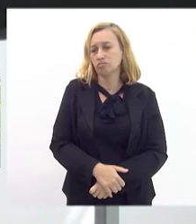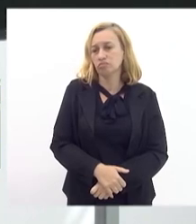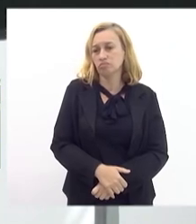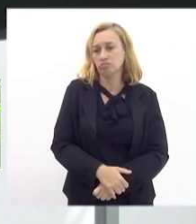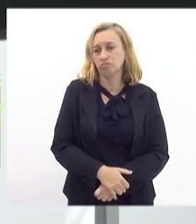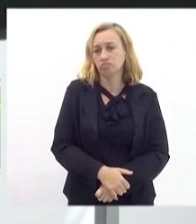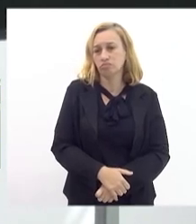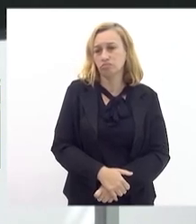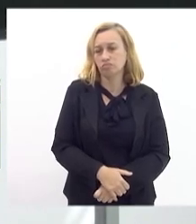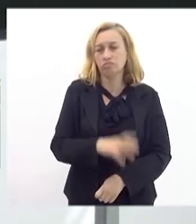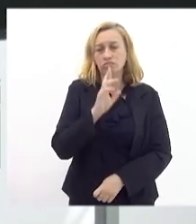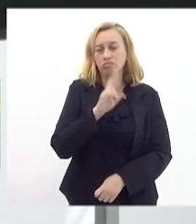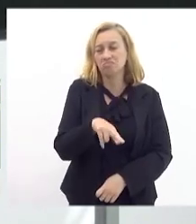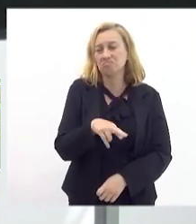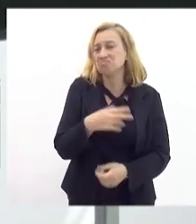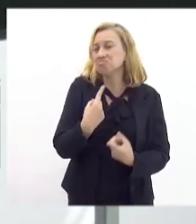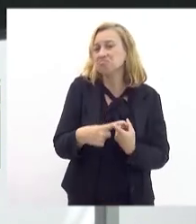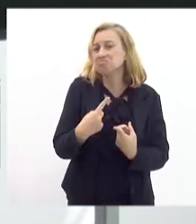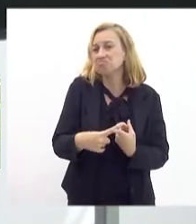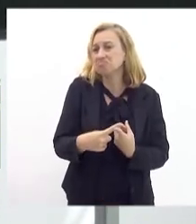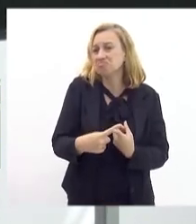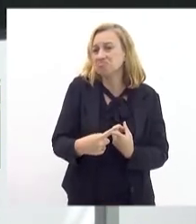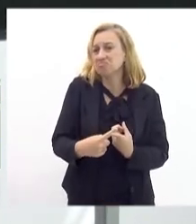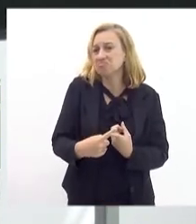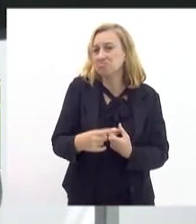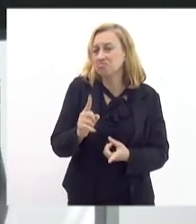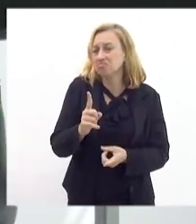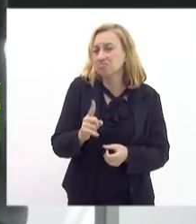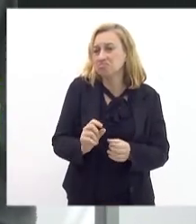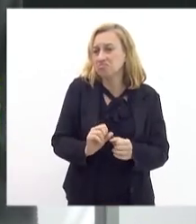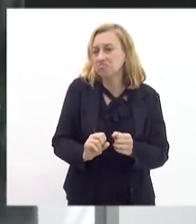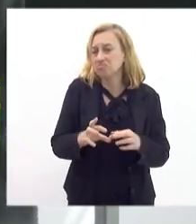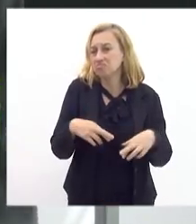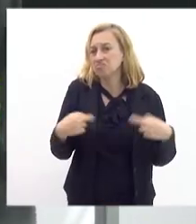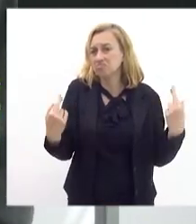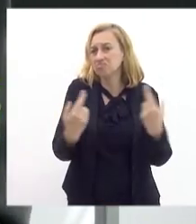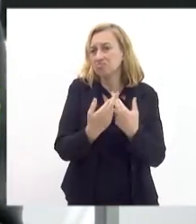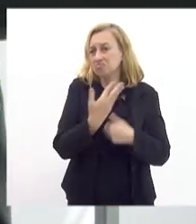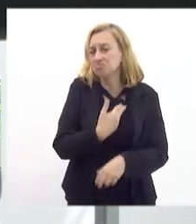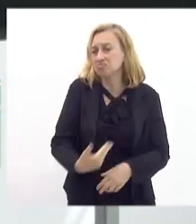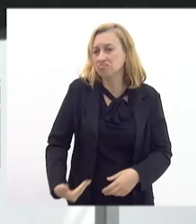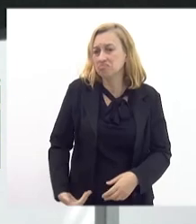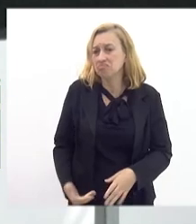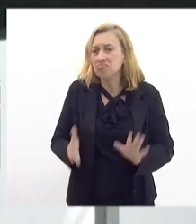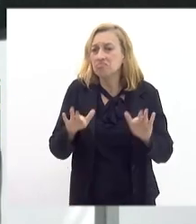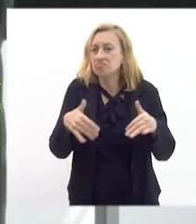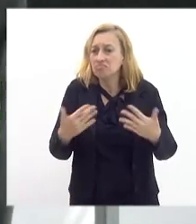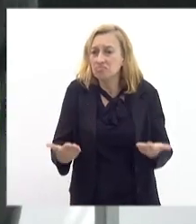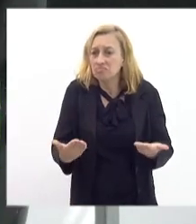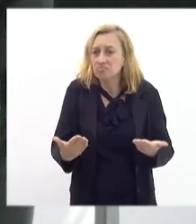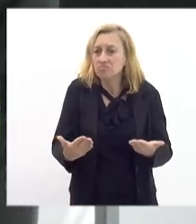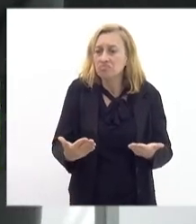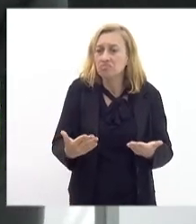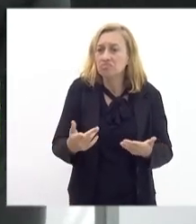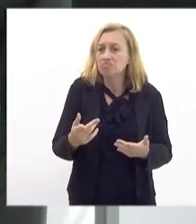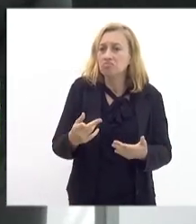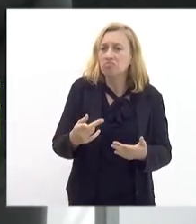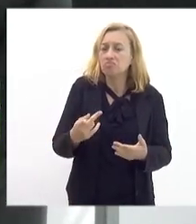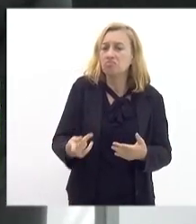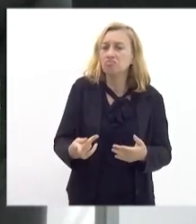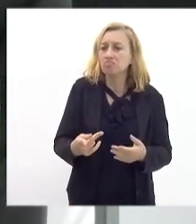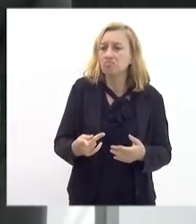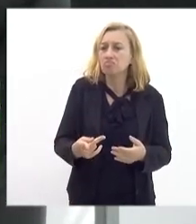Oi e aí você não respondeu porque que você não fez audiência pública quando você descer se o as